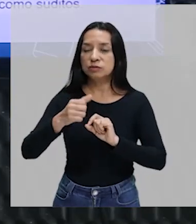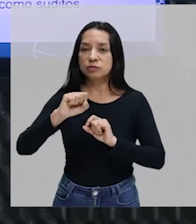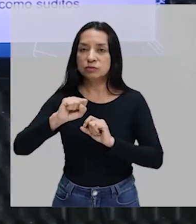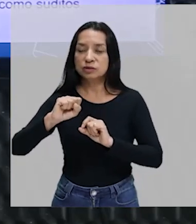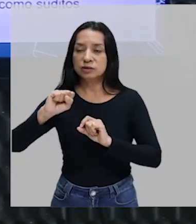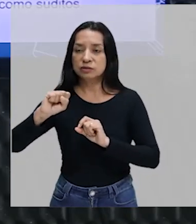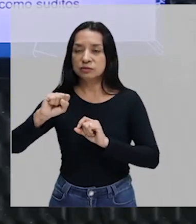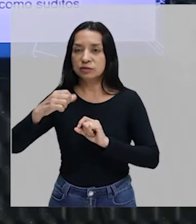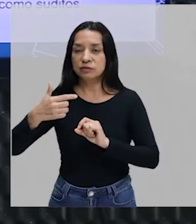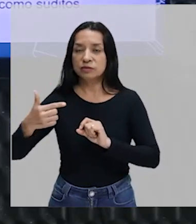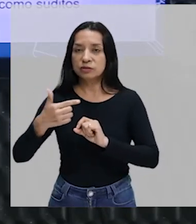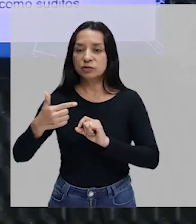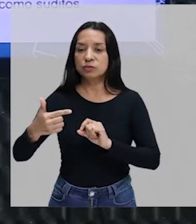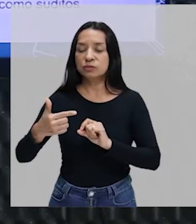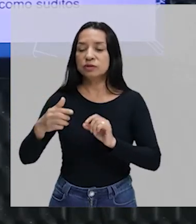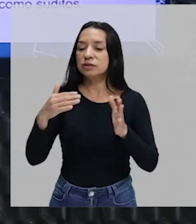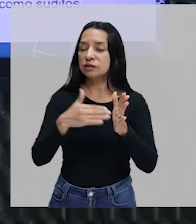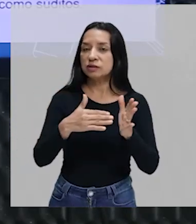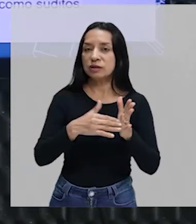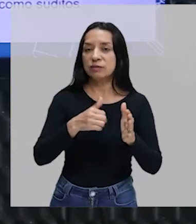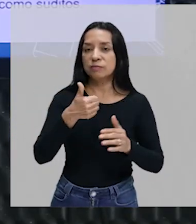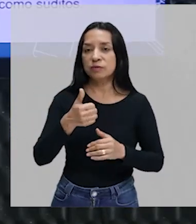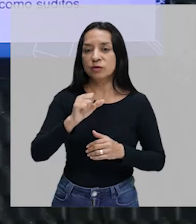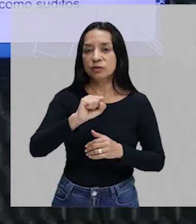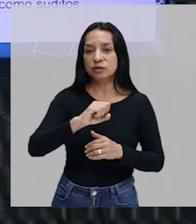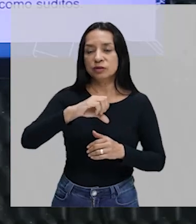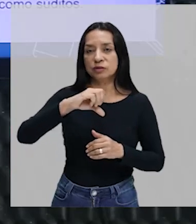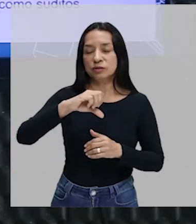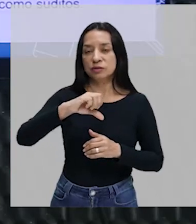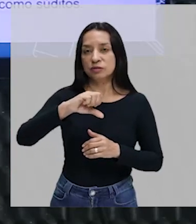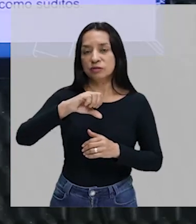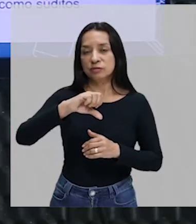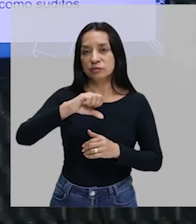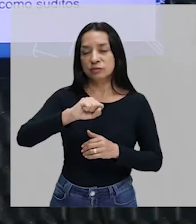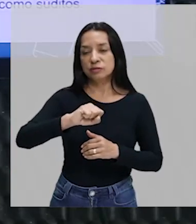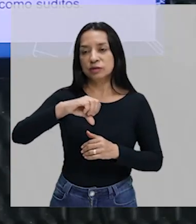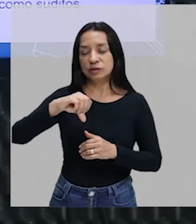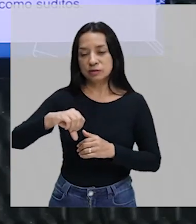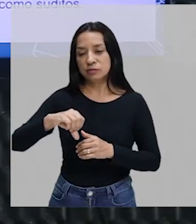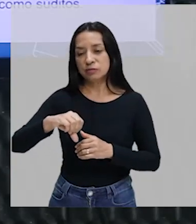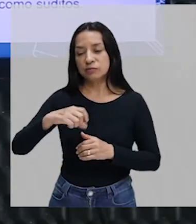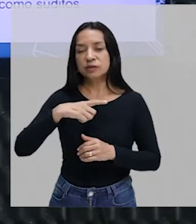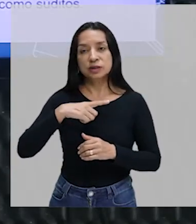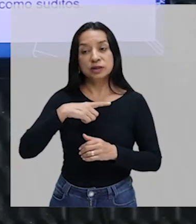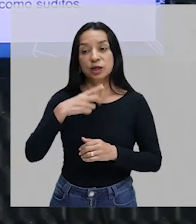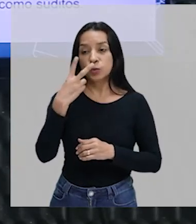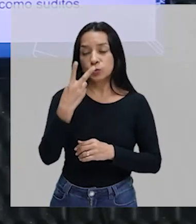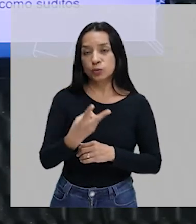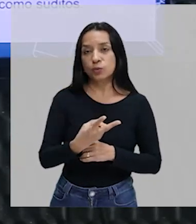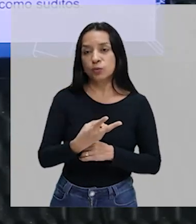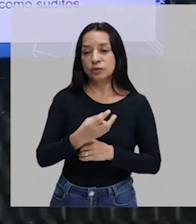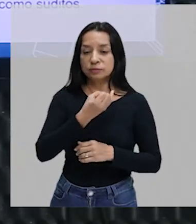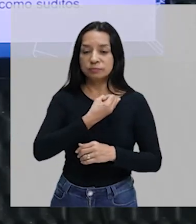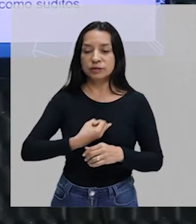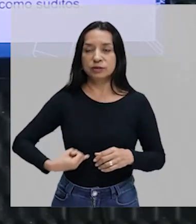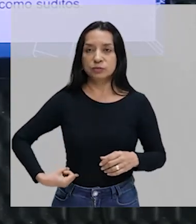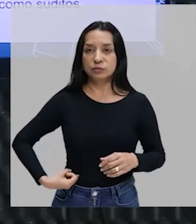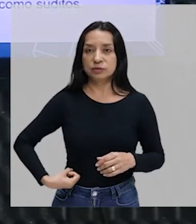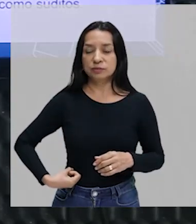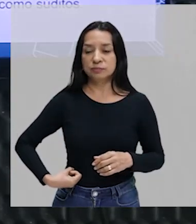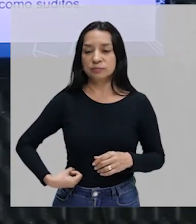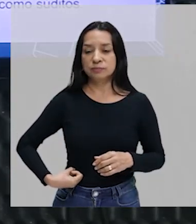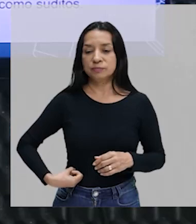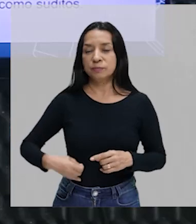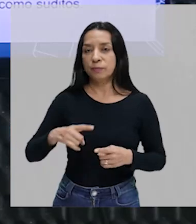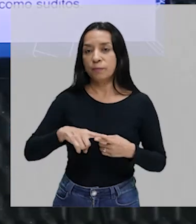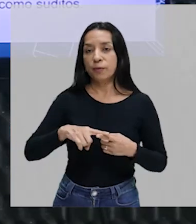2 reinados. Nós tivemos 2 imperadores, Dom Pedro I e Dom Pedro II. E Dom Pedro